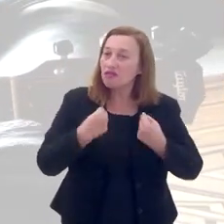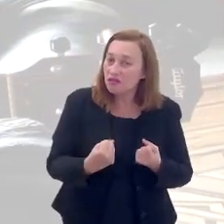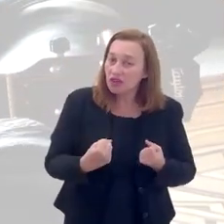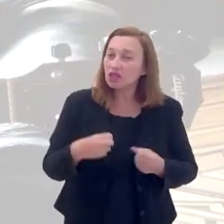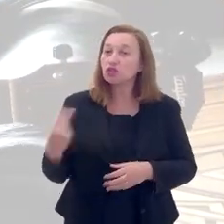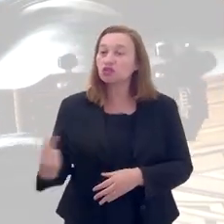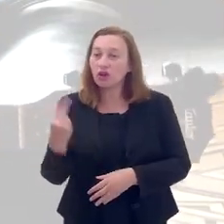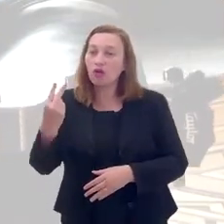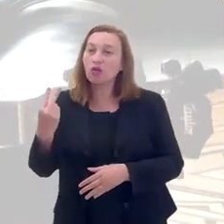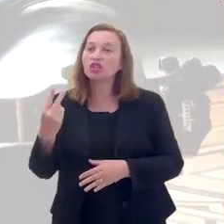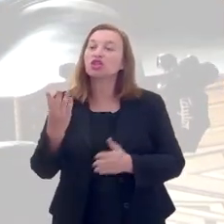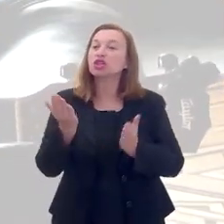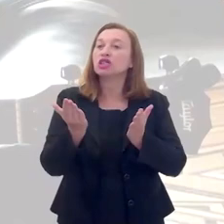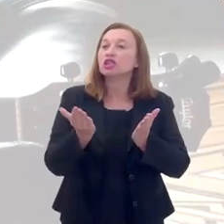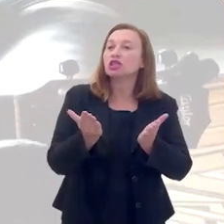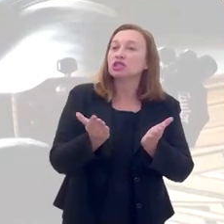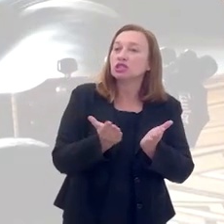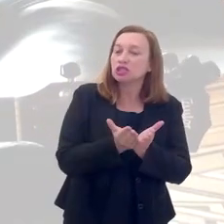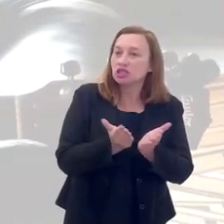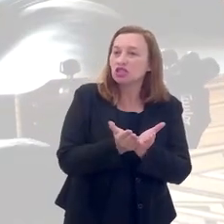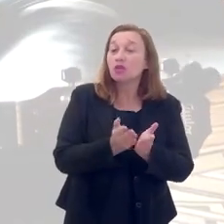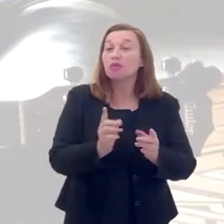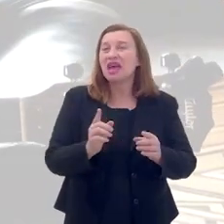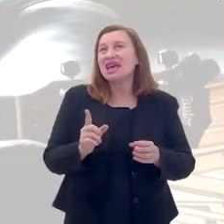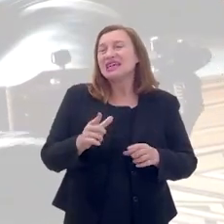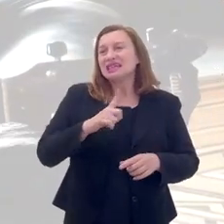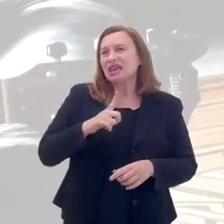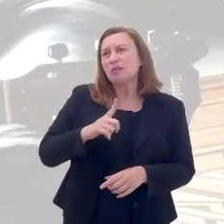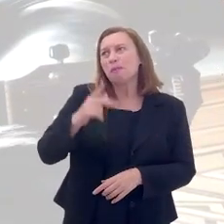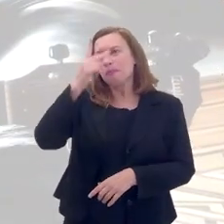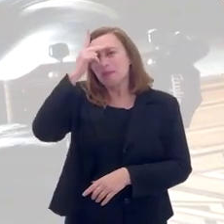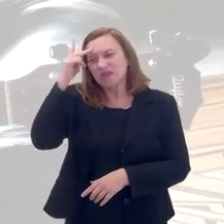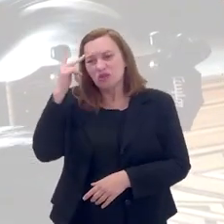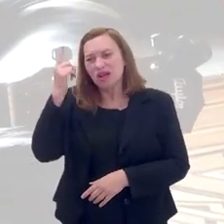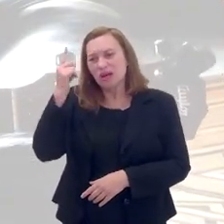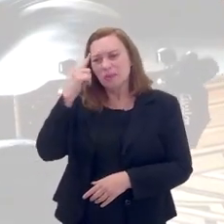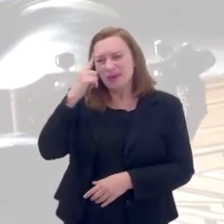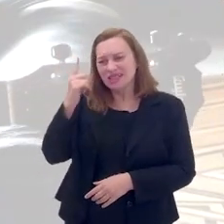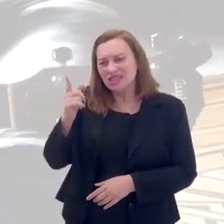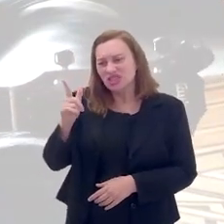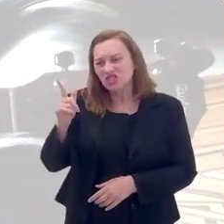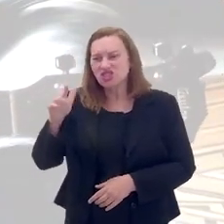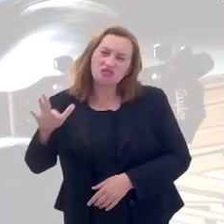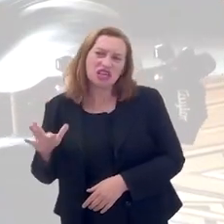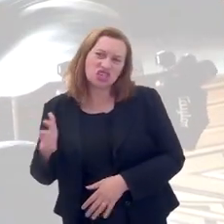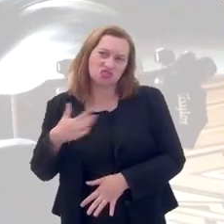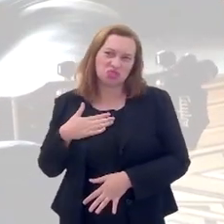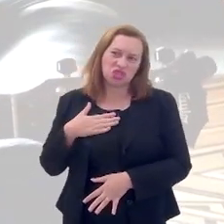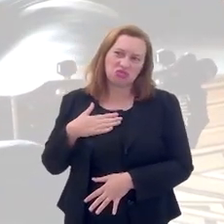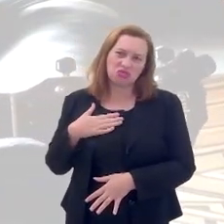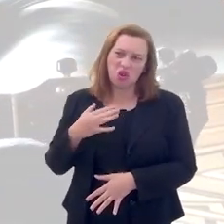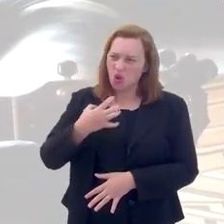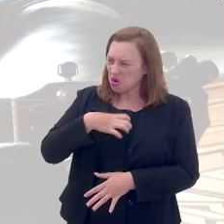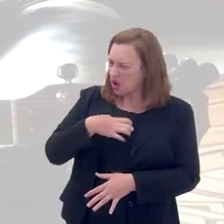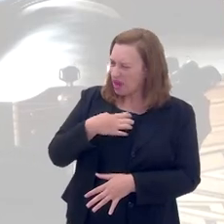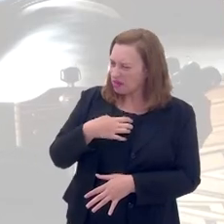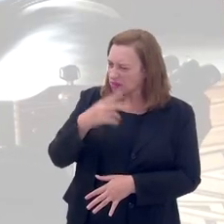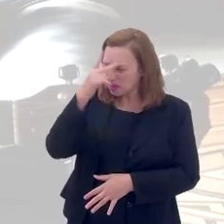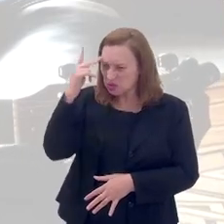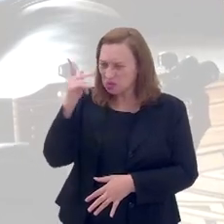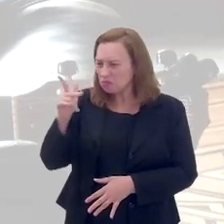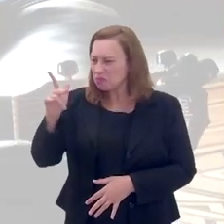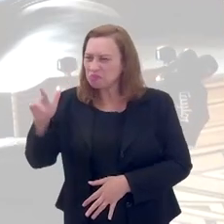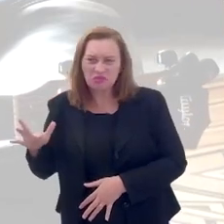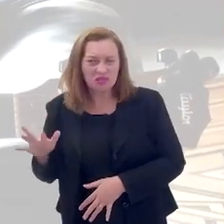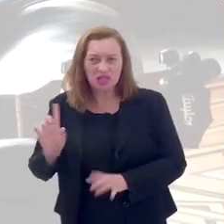defenda os valores cristãos e tem gente que não pensa como eu e eu não preciso odiar aquele que pensa diferente de mim não é mas